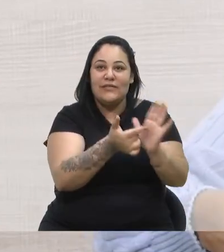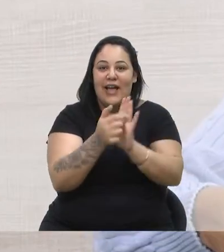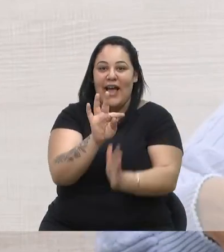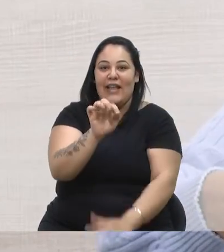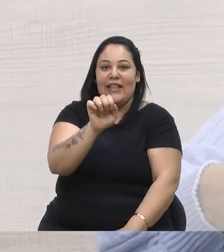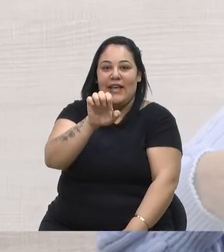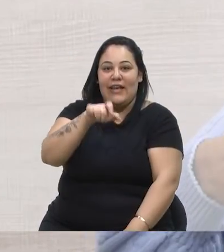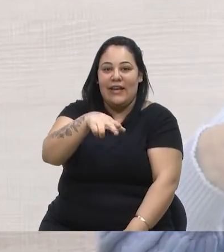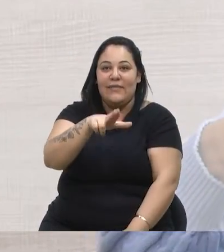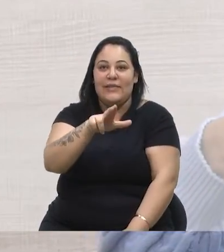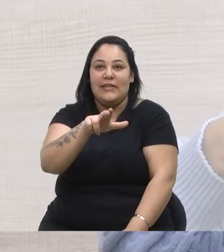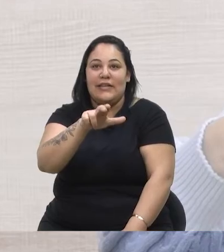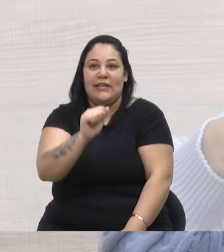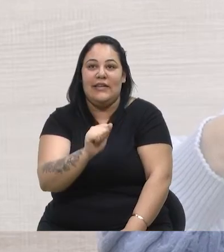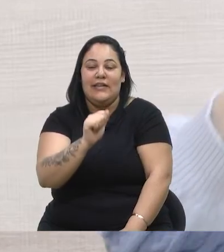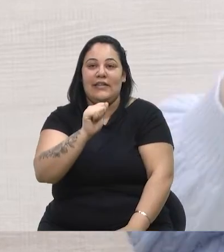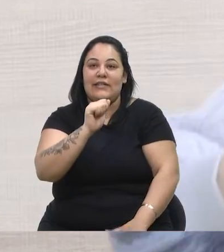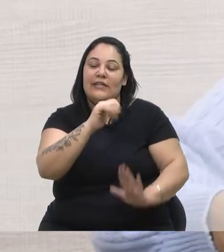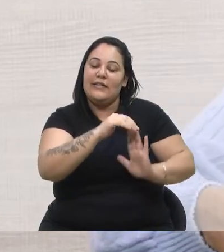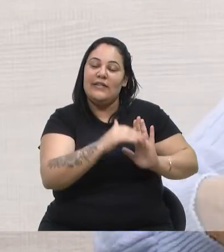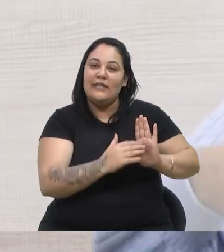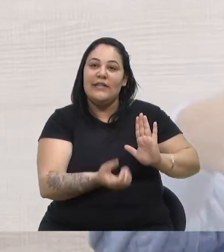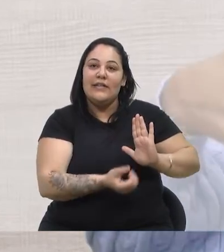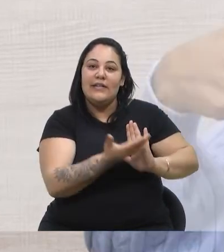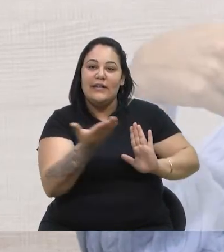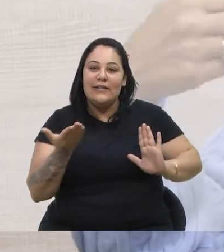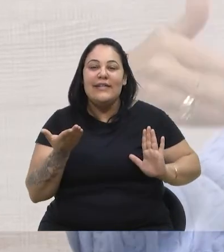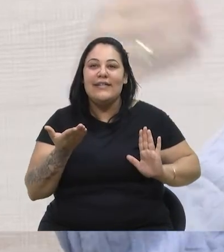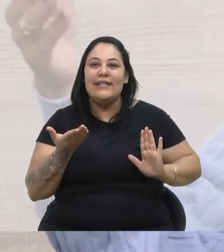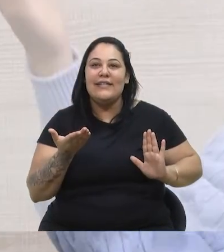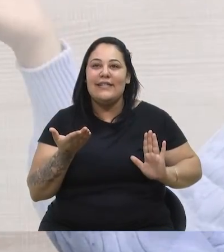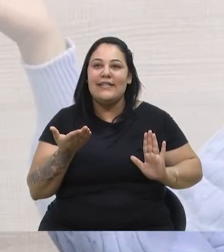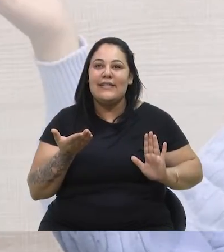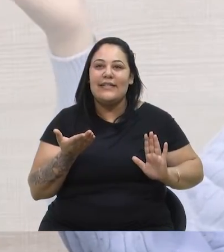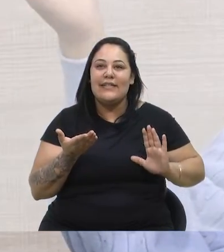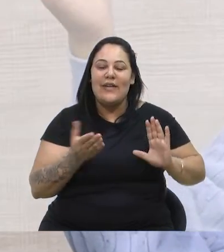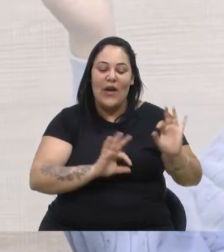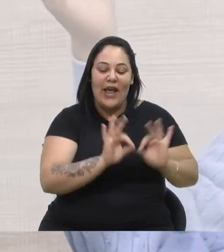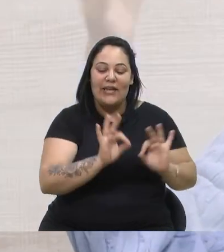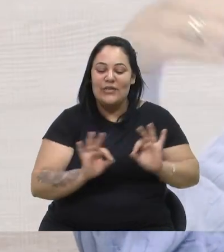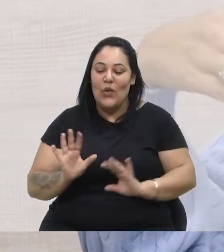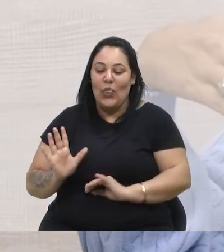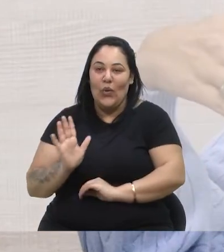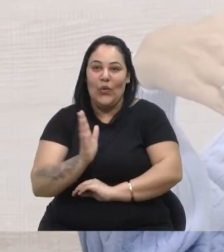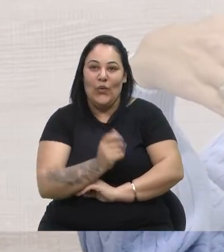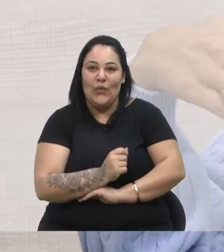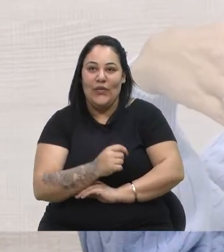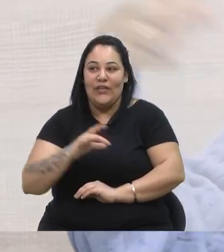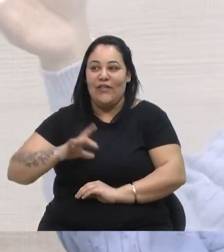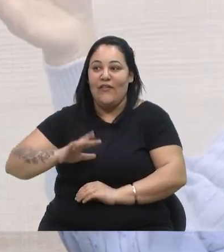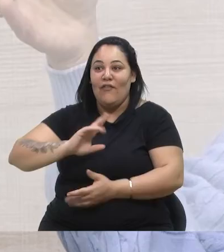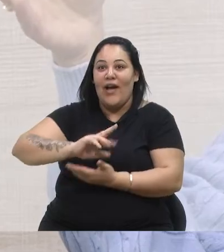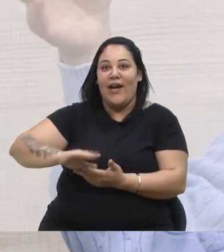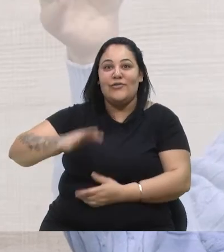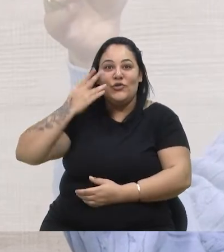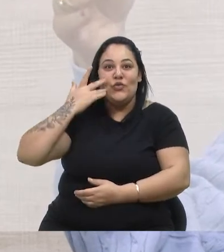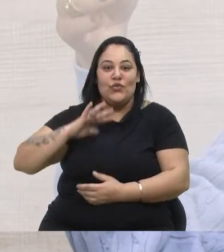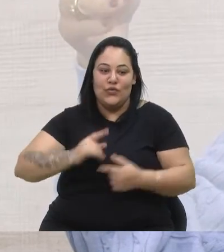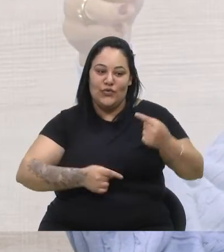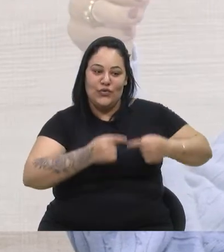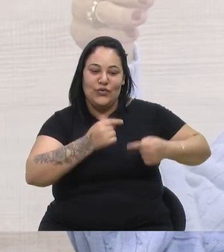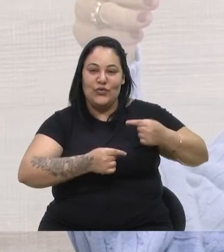esse lugar? Onde fica Machu Picchu? Então, na área dos educadores, inclusive, a gente dá várias